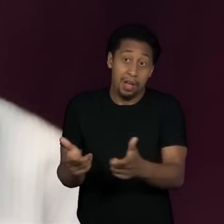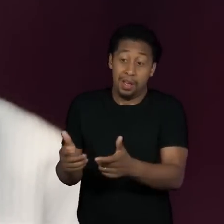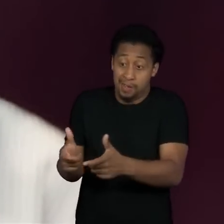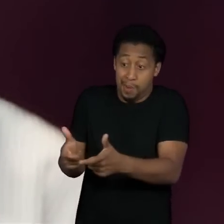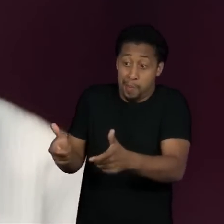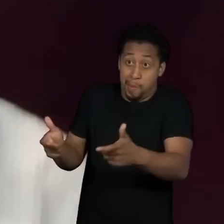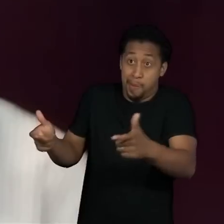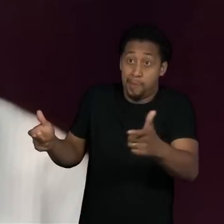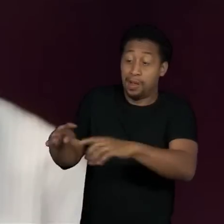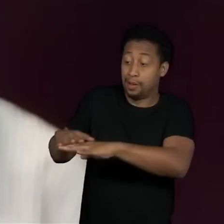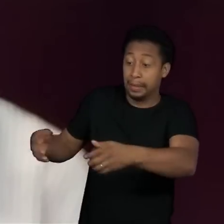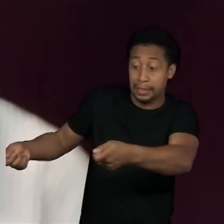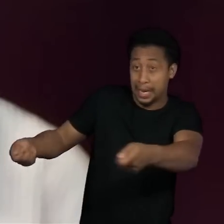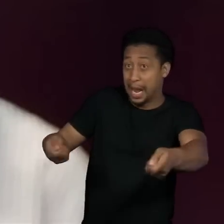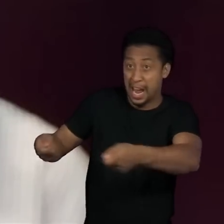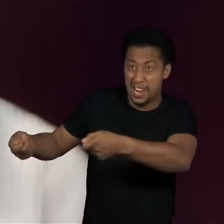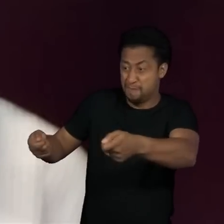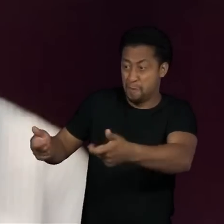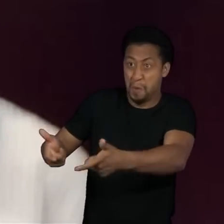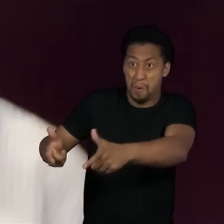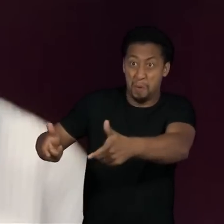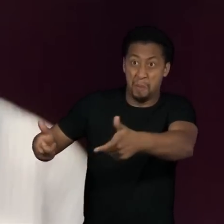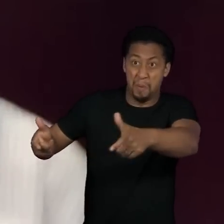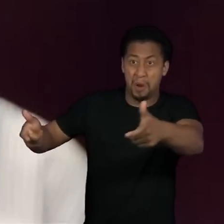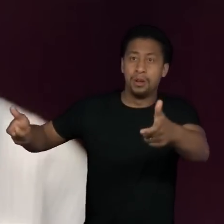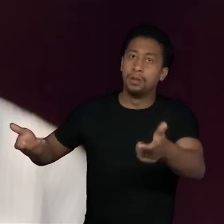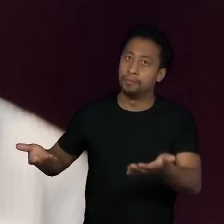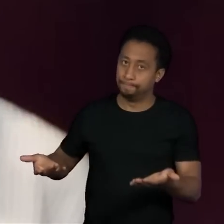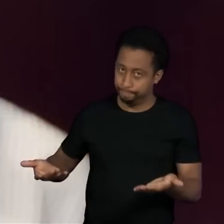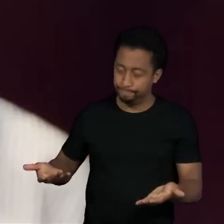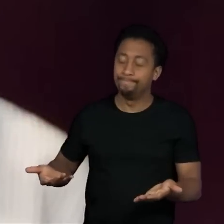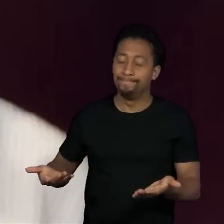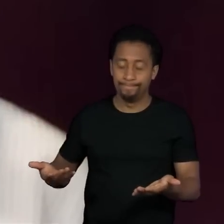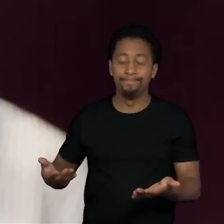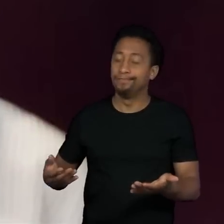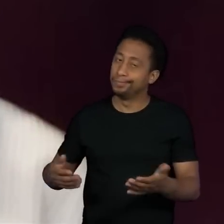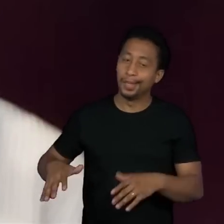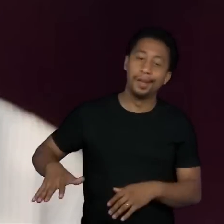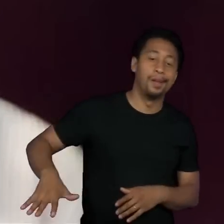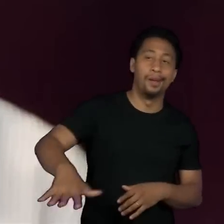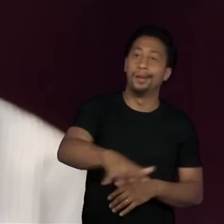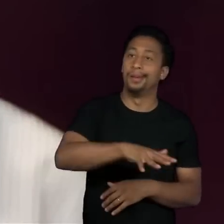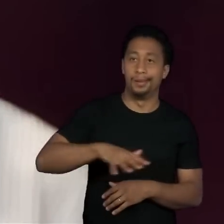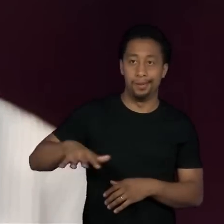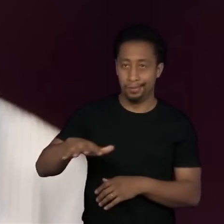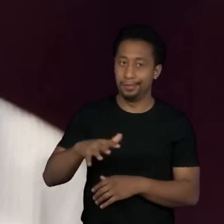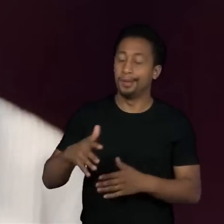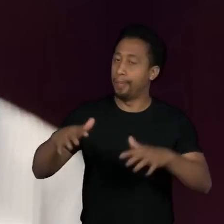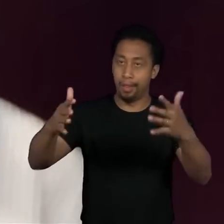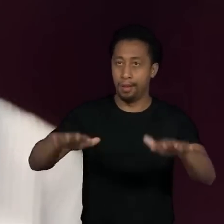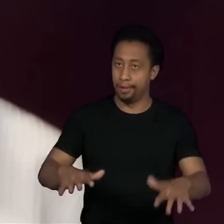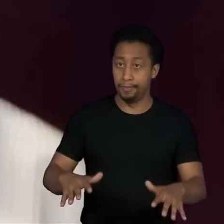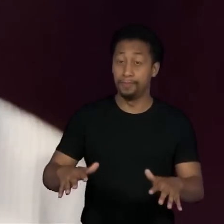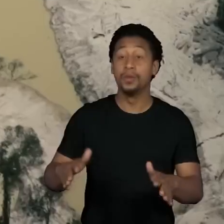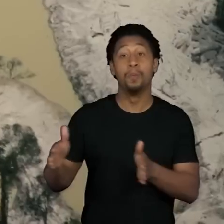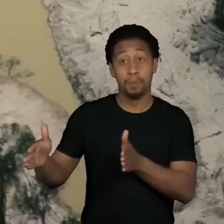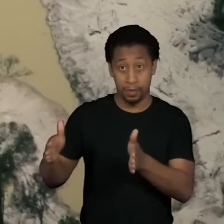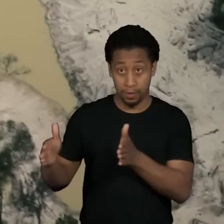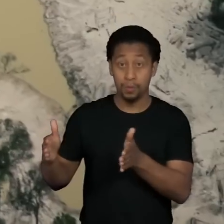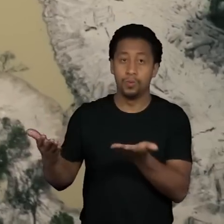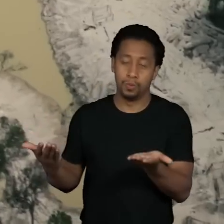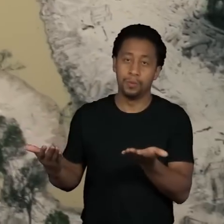predatório. Então isso acabou com o governo Collor,